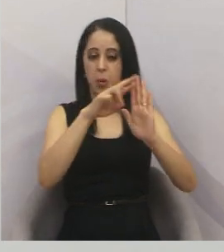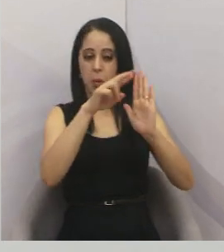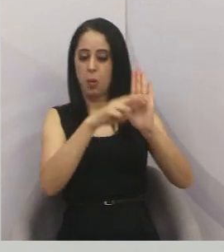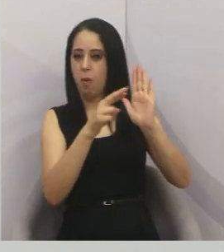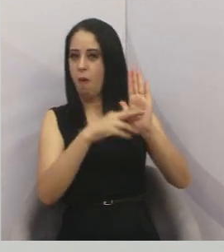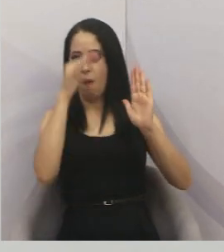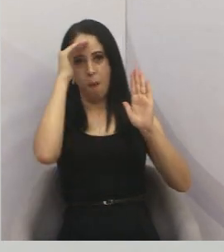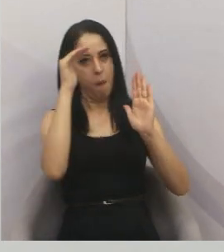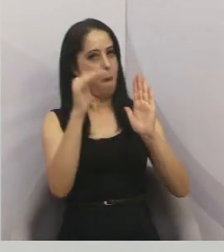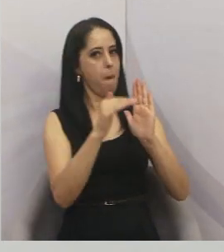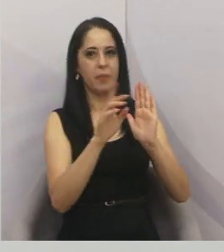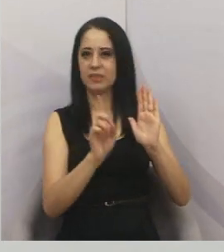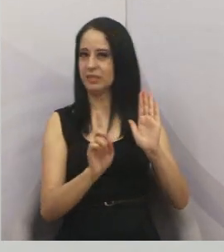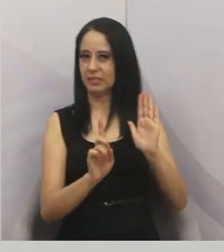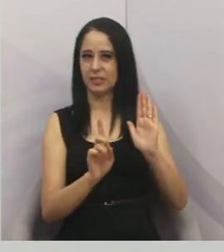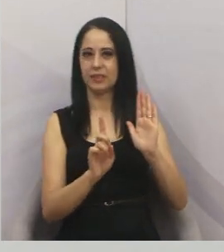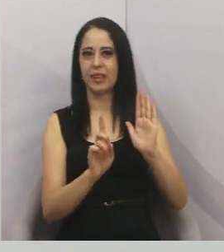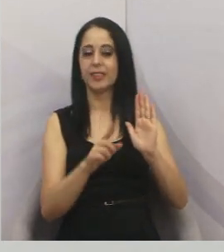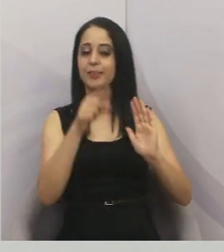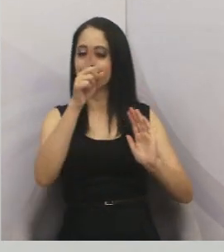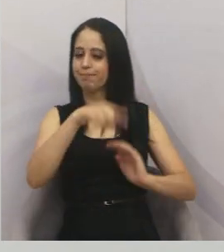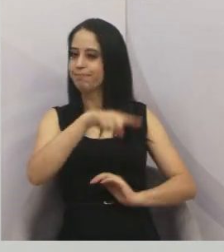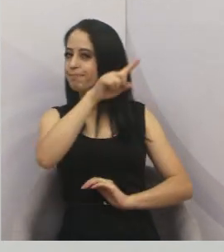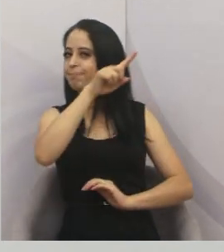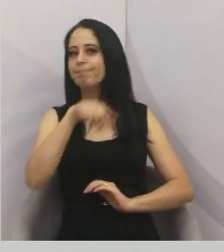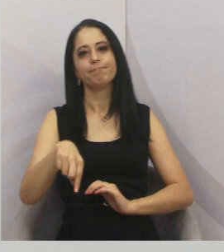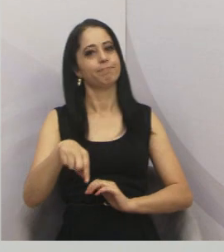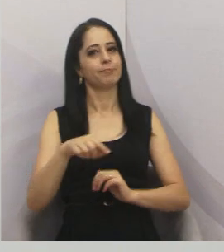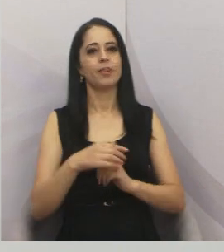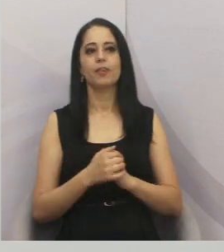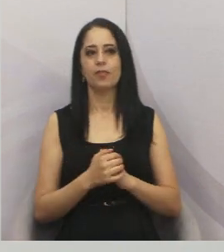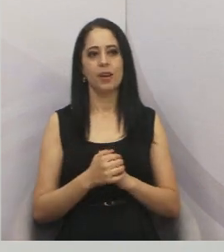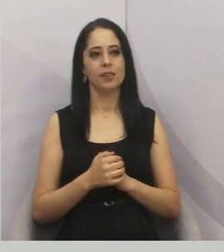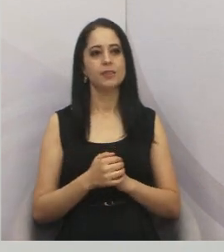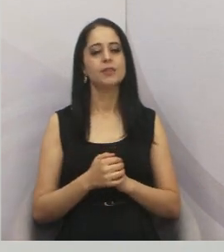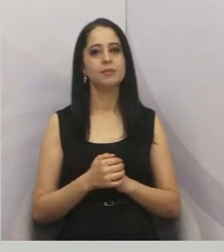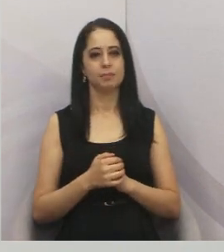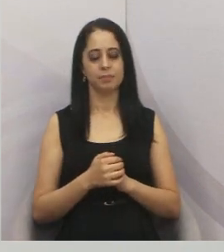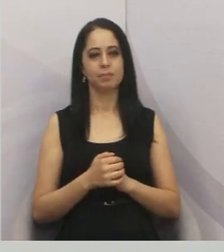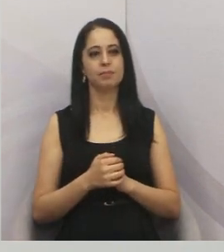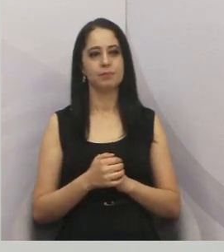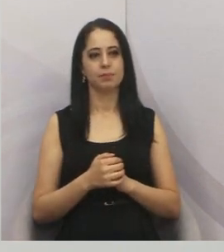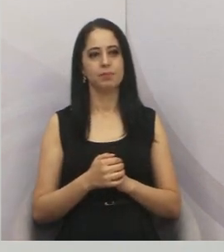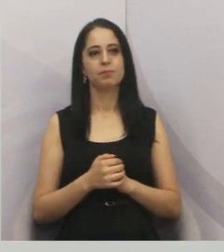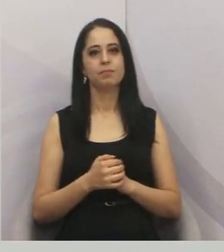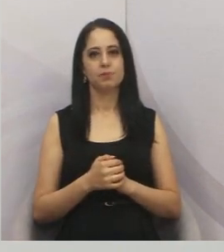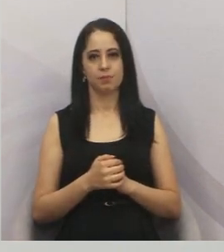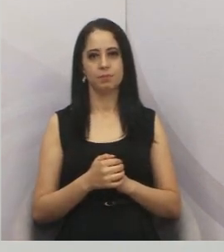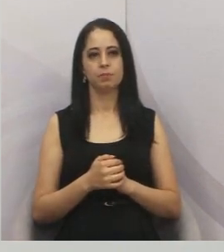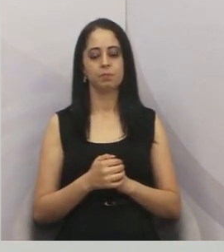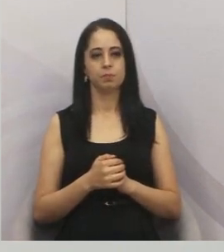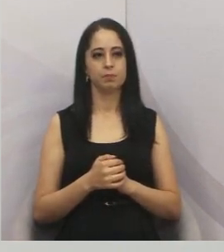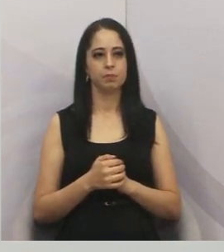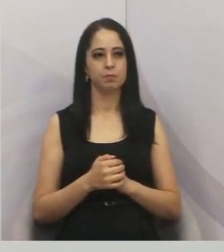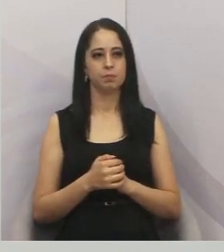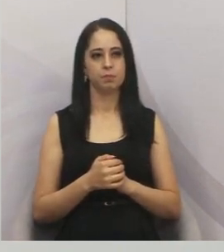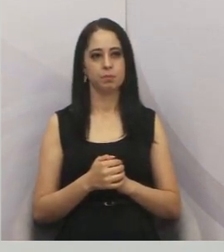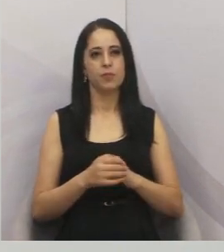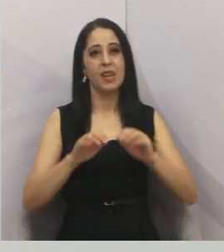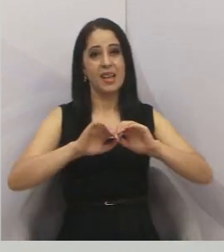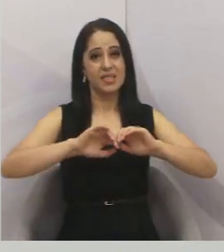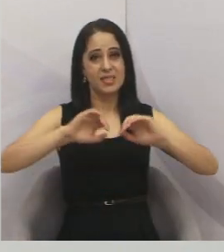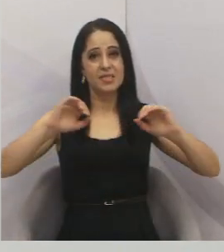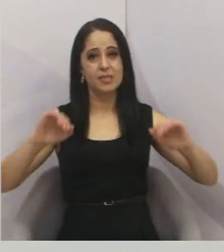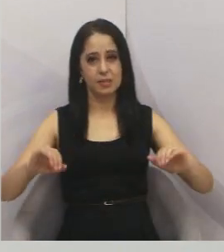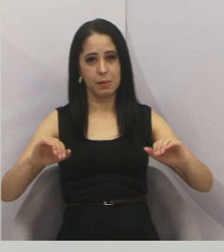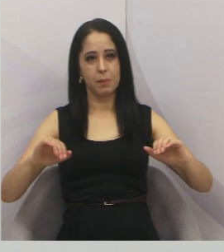eleição em algum dos segmentos será declarado inconclusivo naquele segmento pela mesa apuradora e